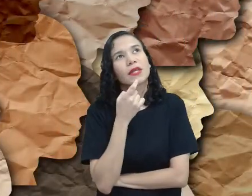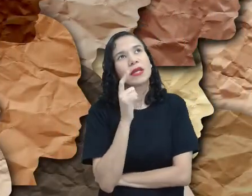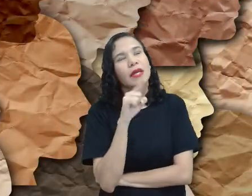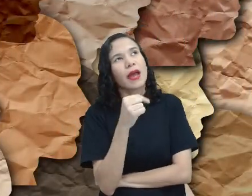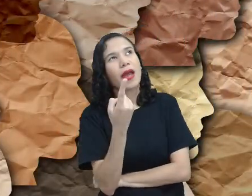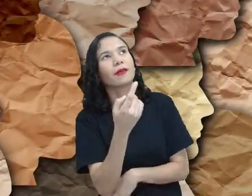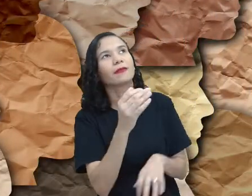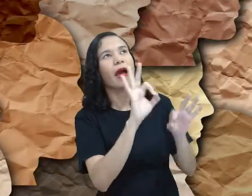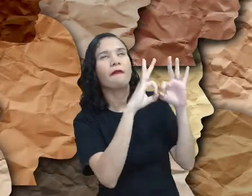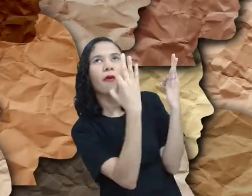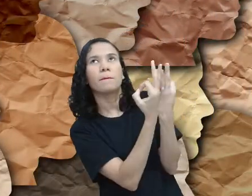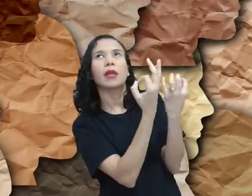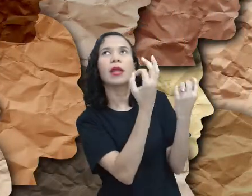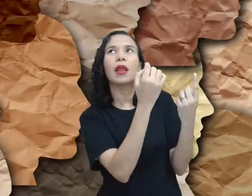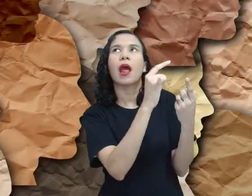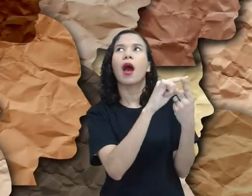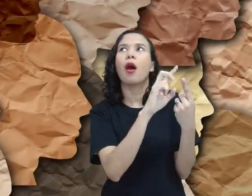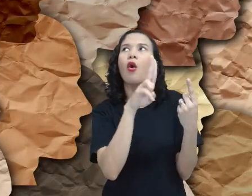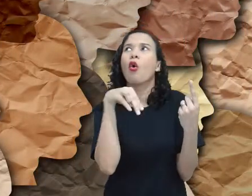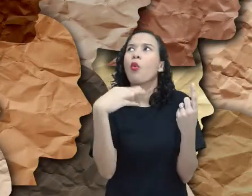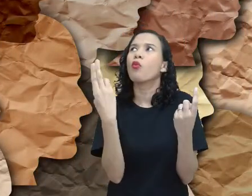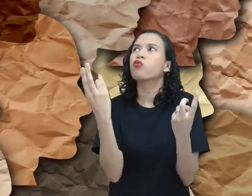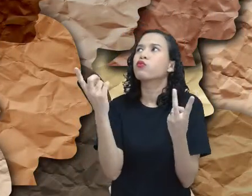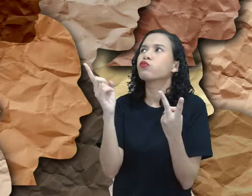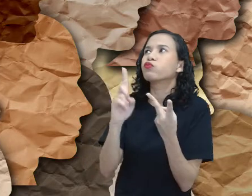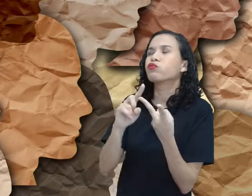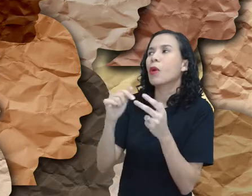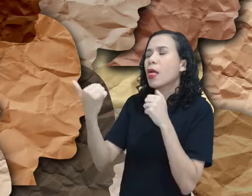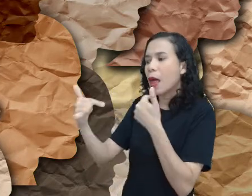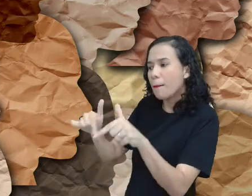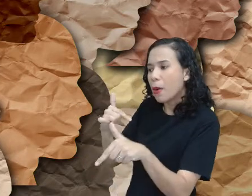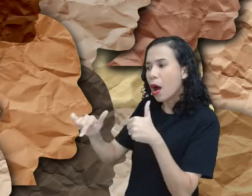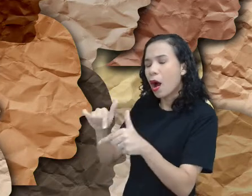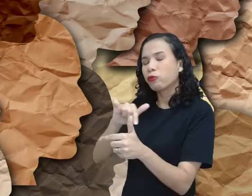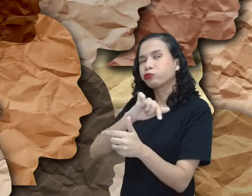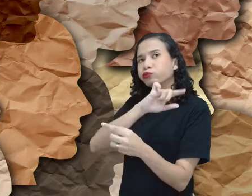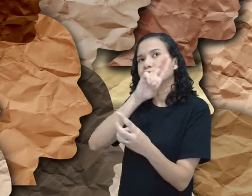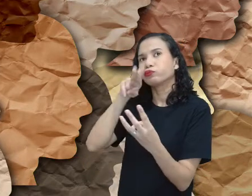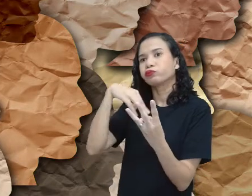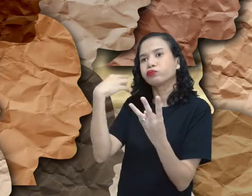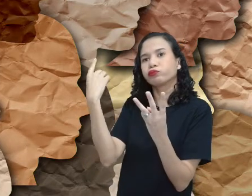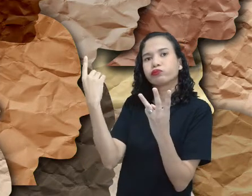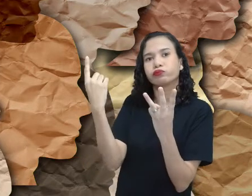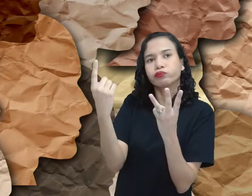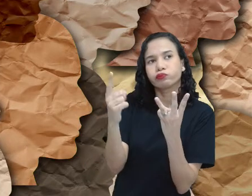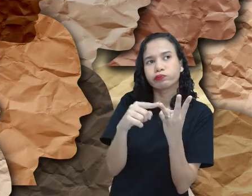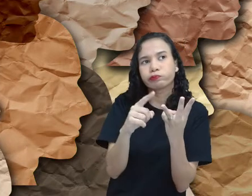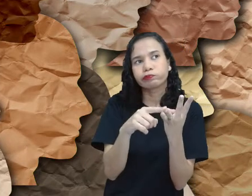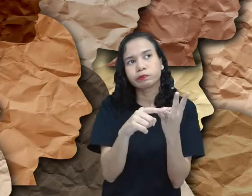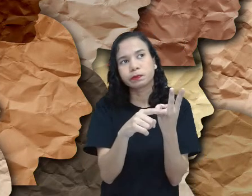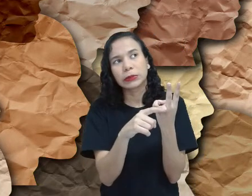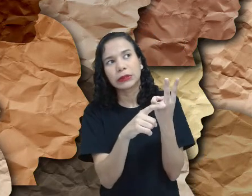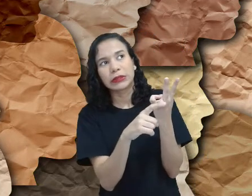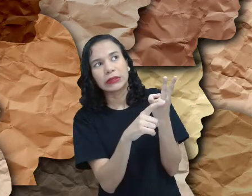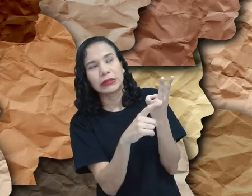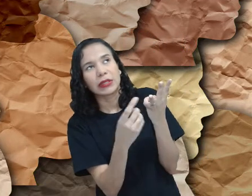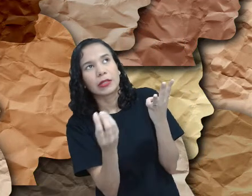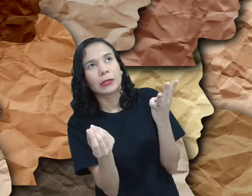a família? Será que é ter um emprego? Será que é ter